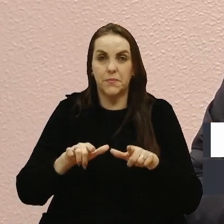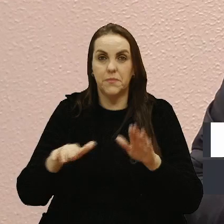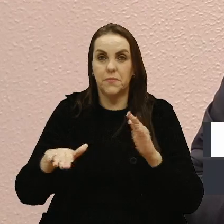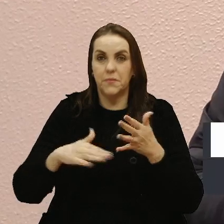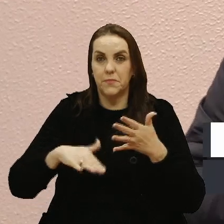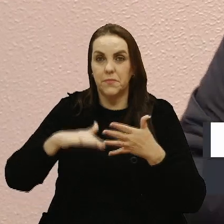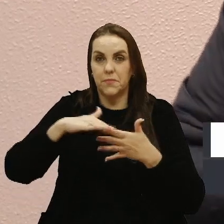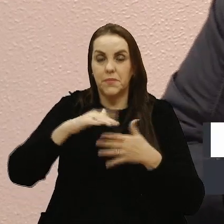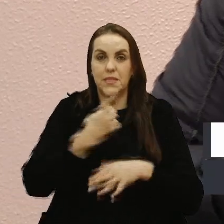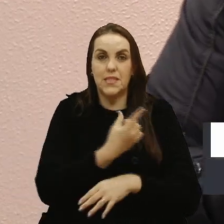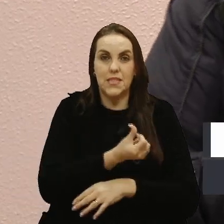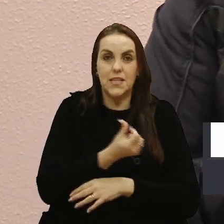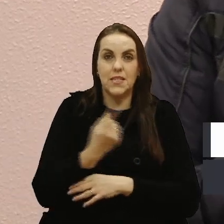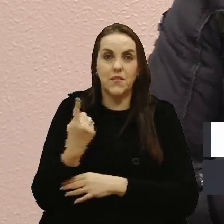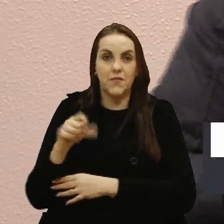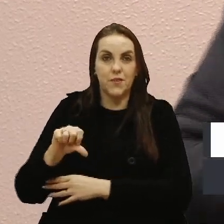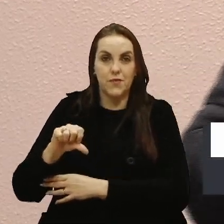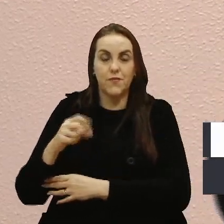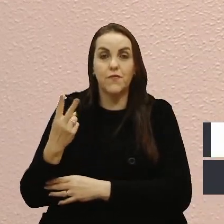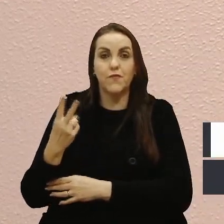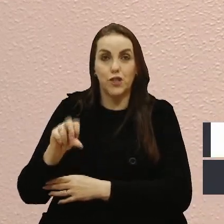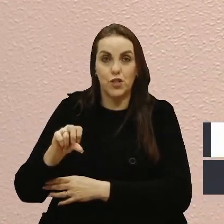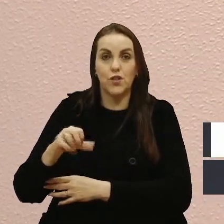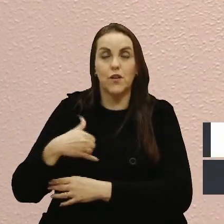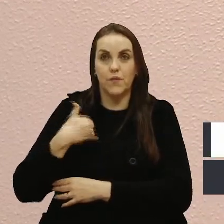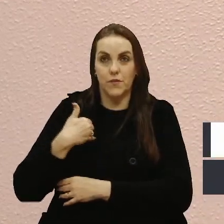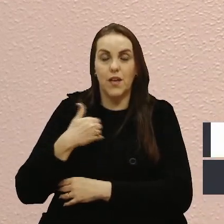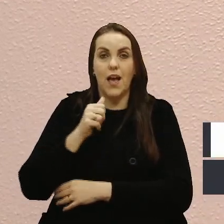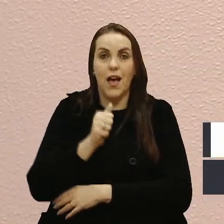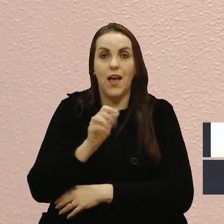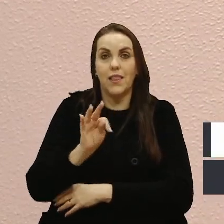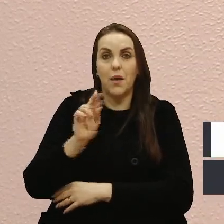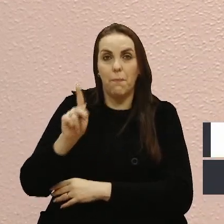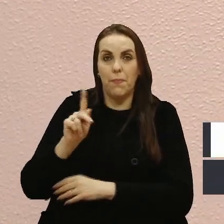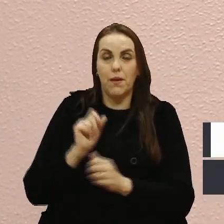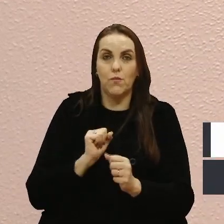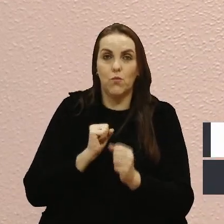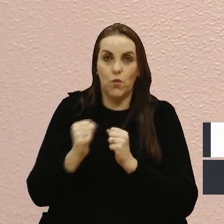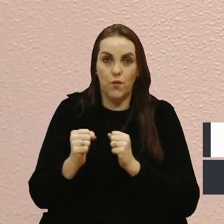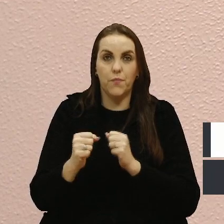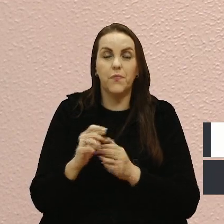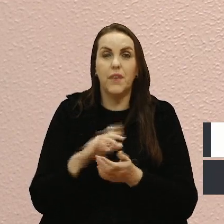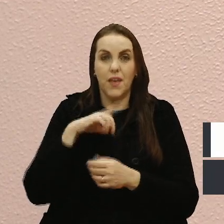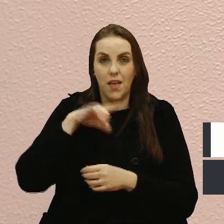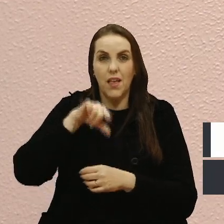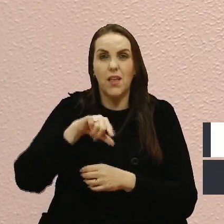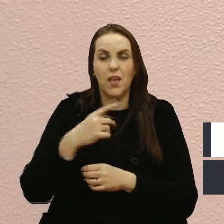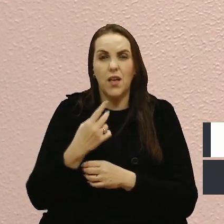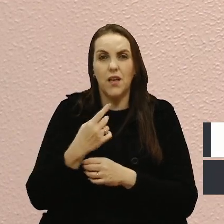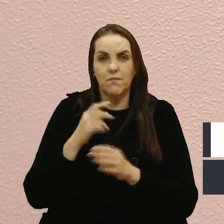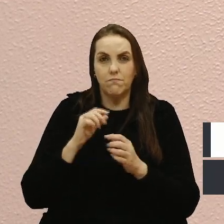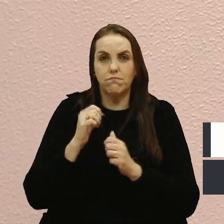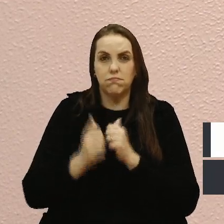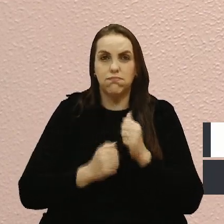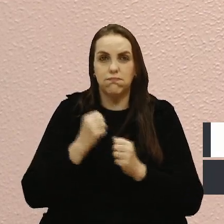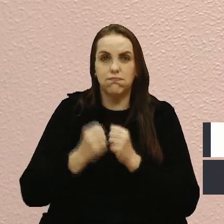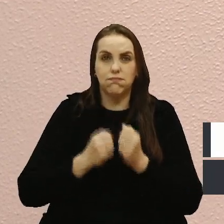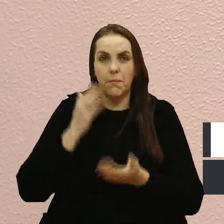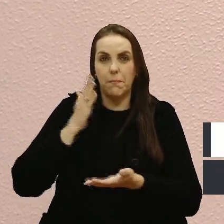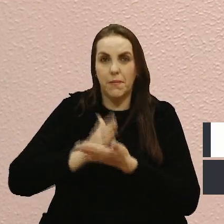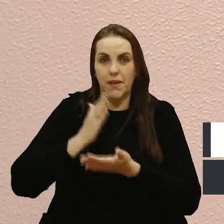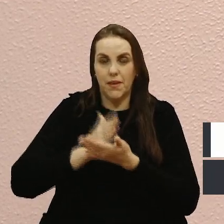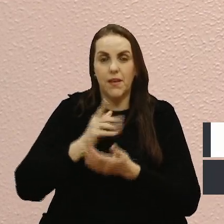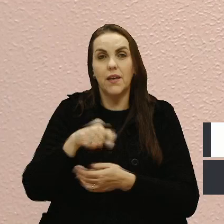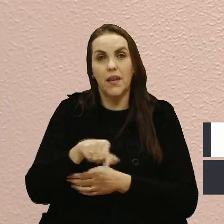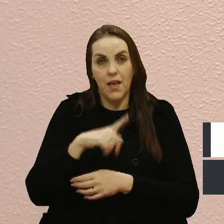29 anos do feminino na ATP Run. No último final de semana, dia 25, ela completou a meia maratona desta